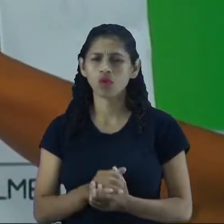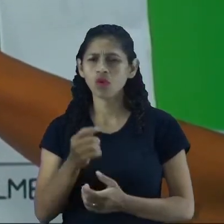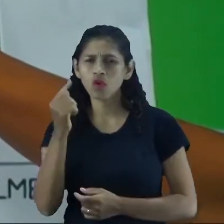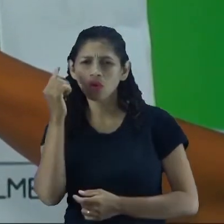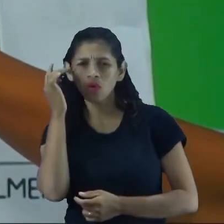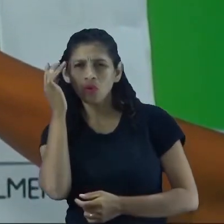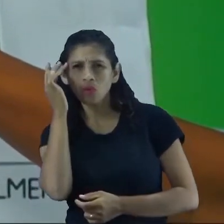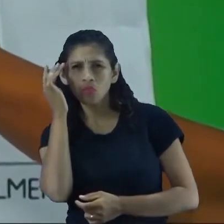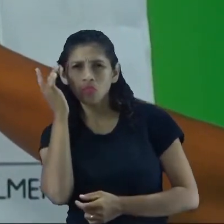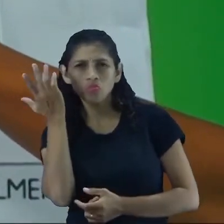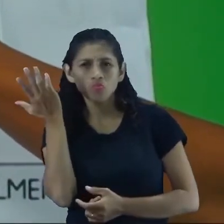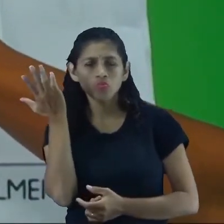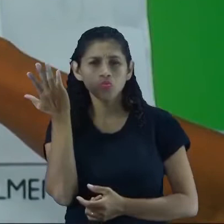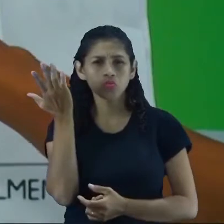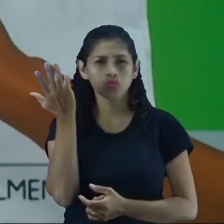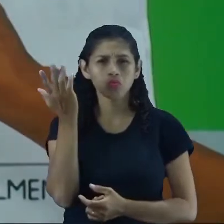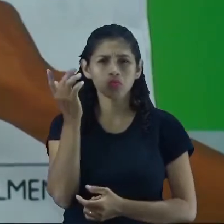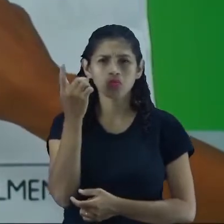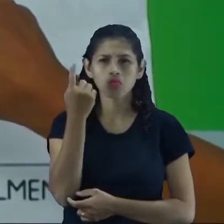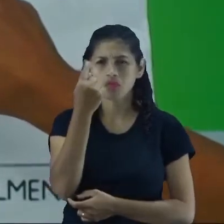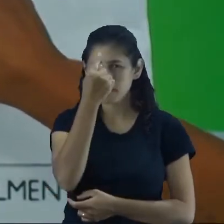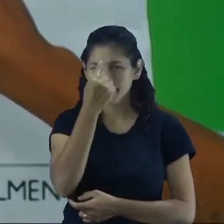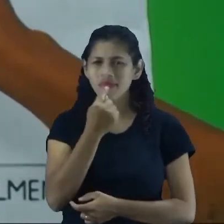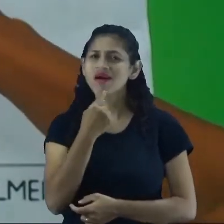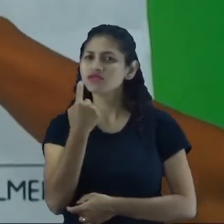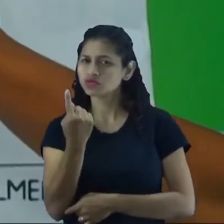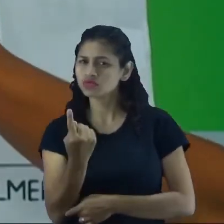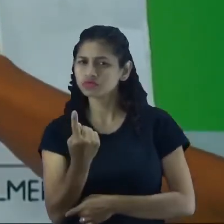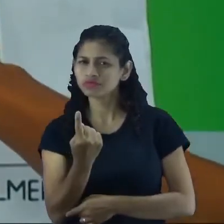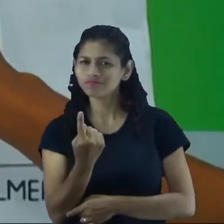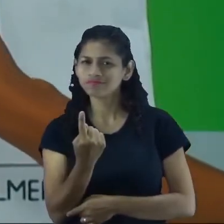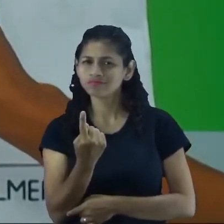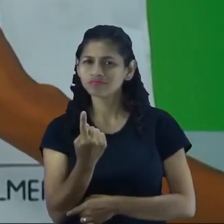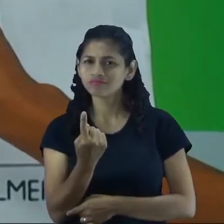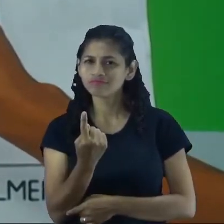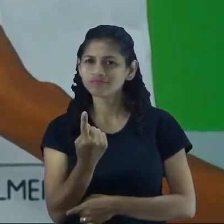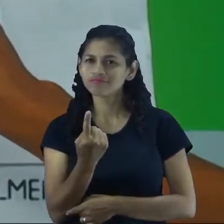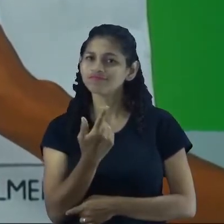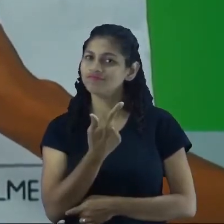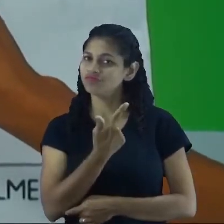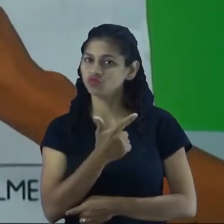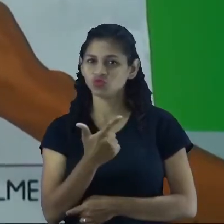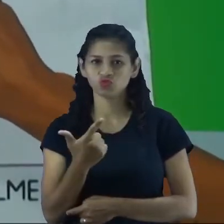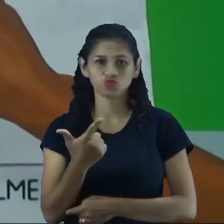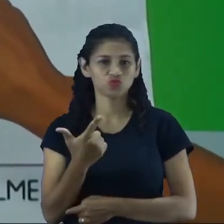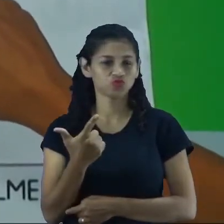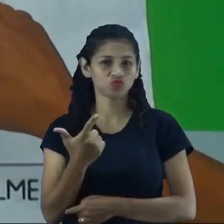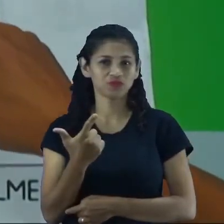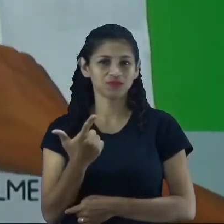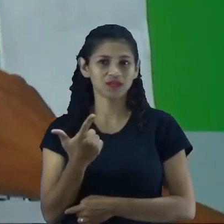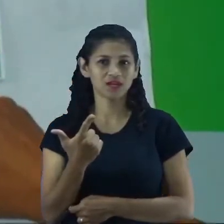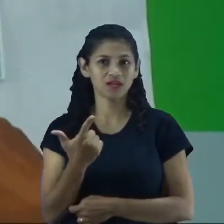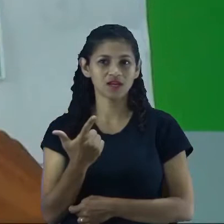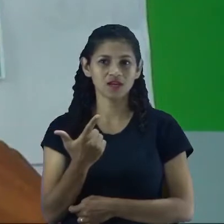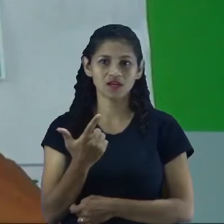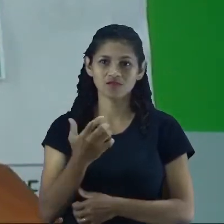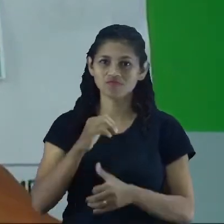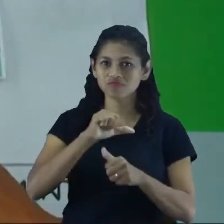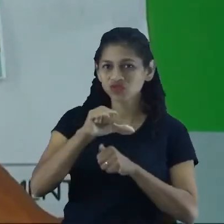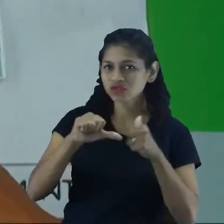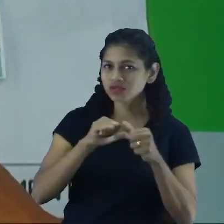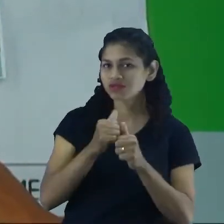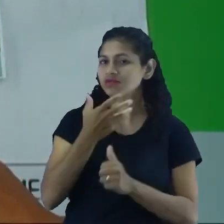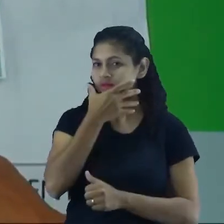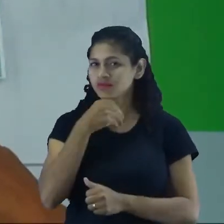1? Na imagem número 1 nós não temos nenhuma intervenção humana, né? Mas vamos analisar as demais. Será